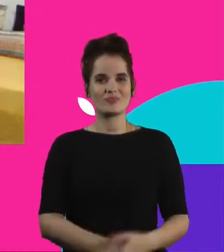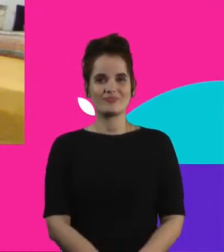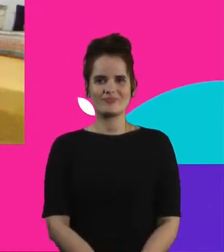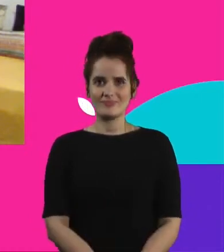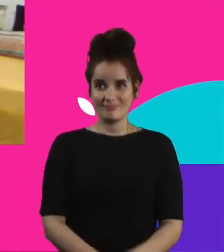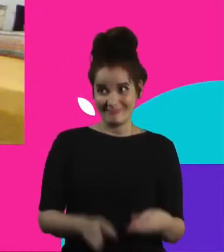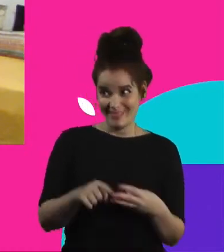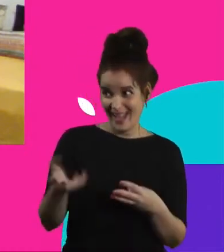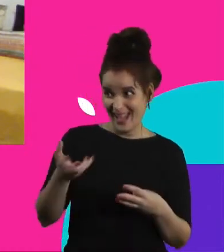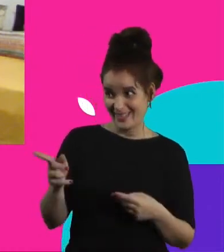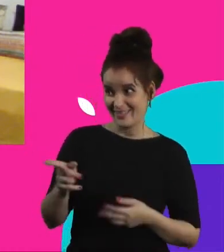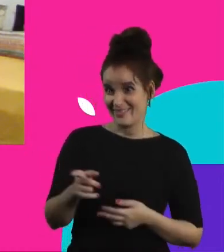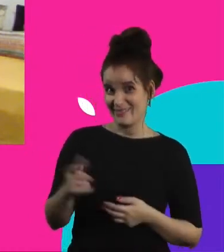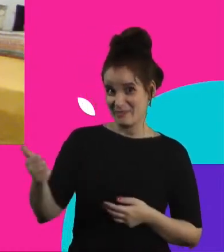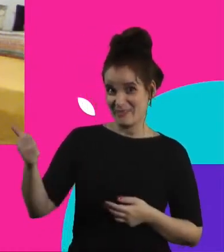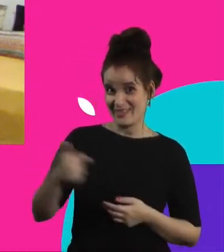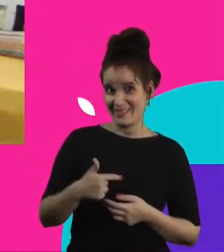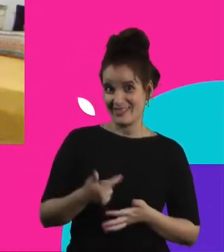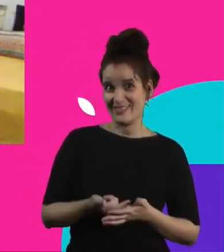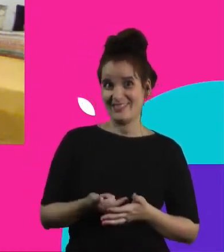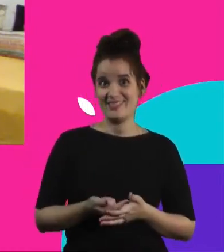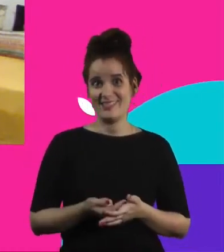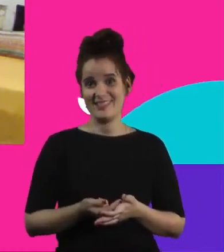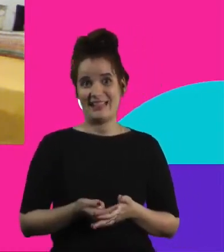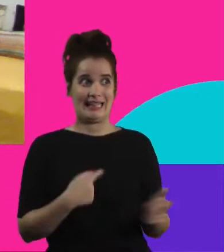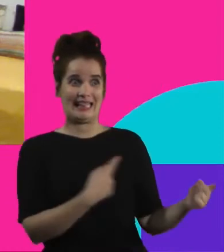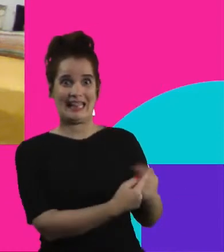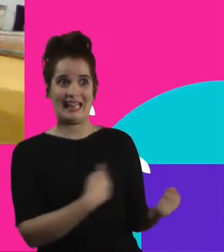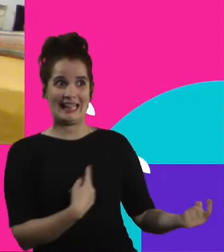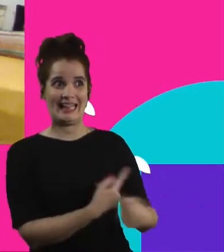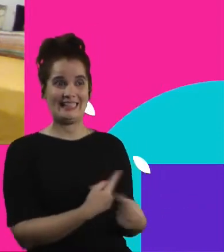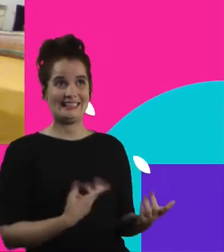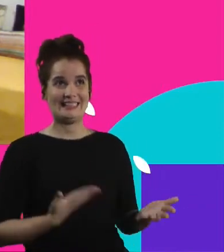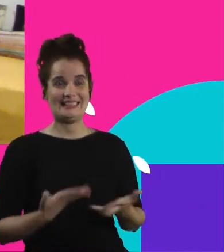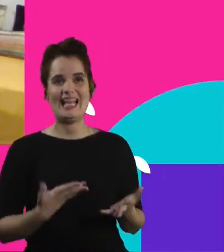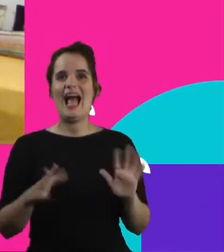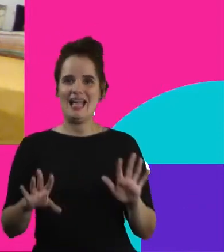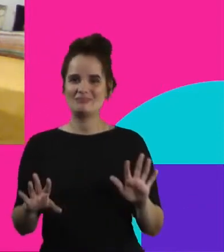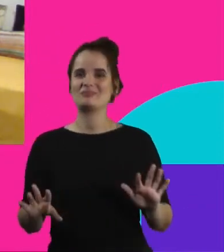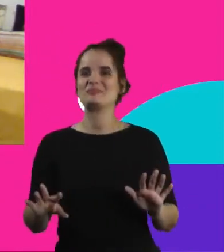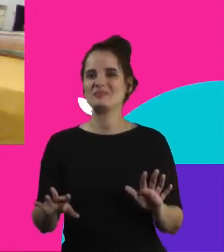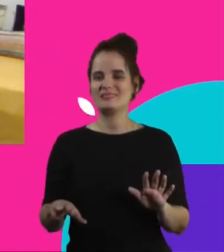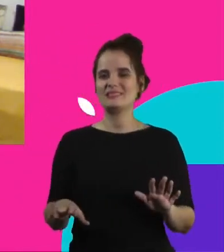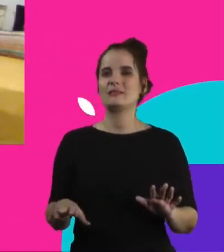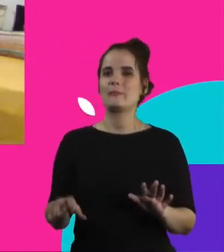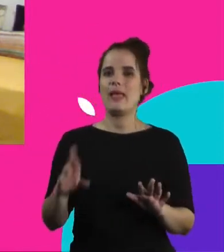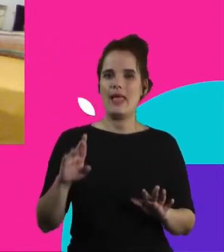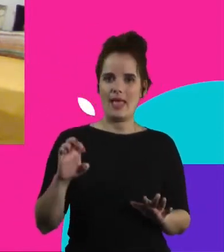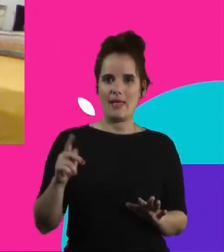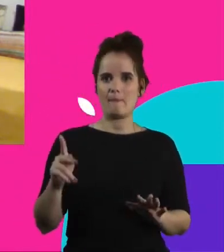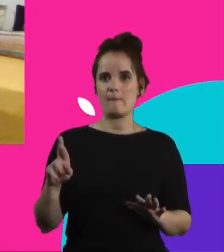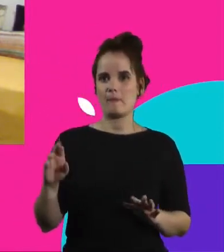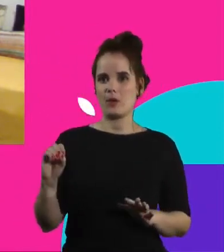Quer falar, Carla? Primeiro? A gente ficou na dúvida, né? Bom, no caso da Reprograma,